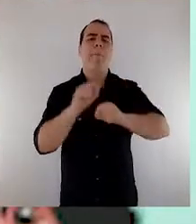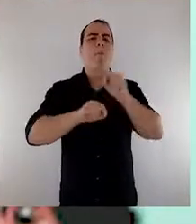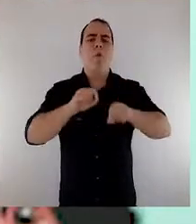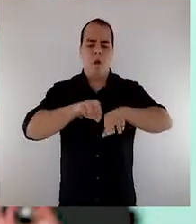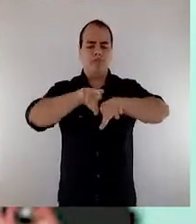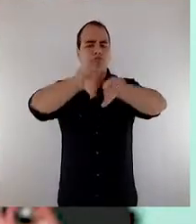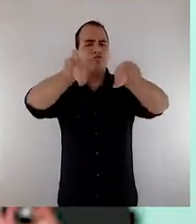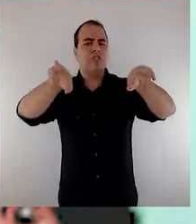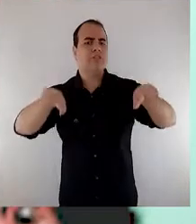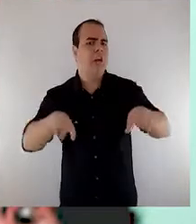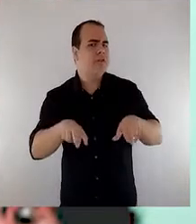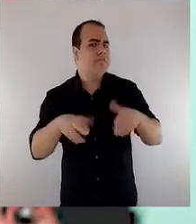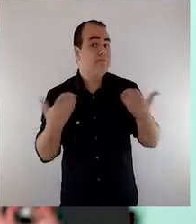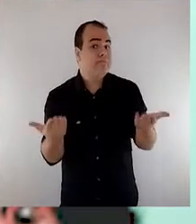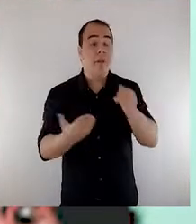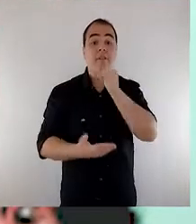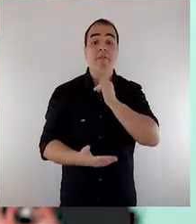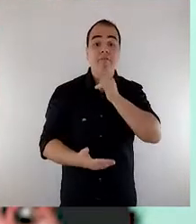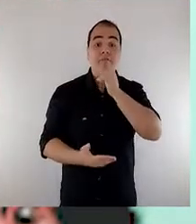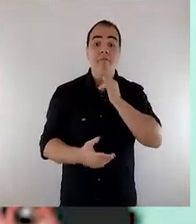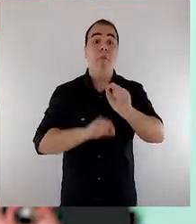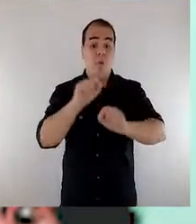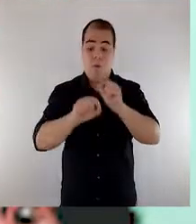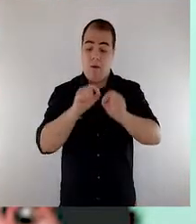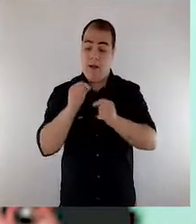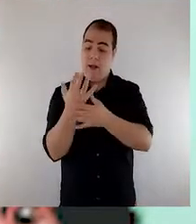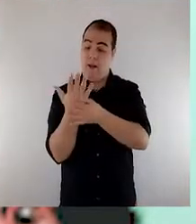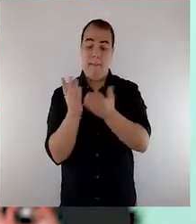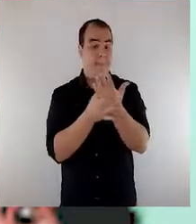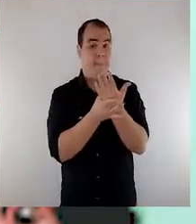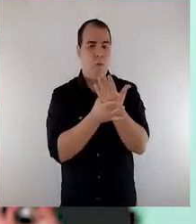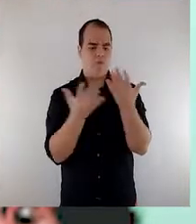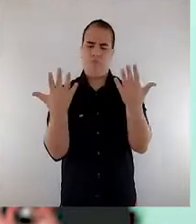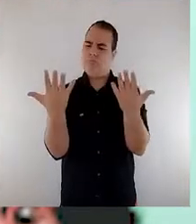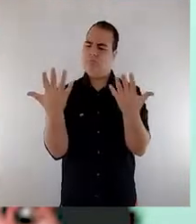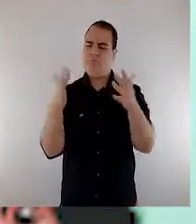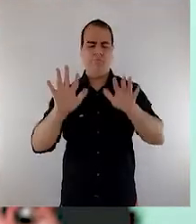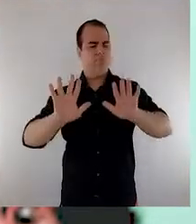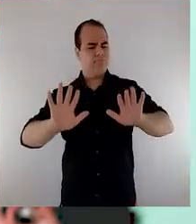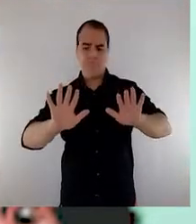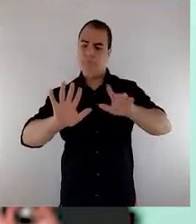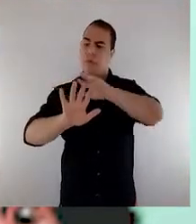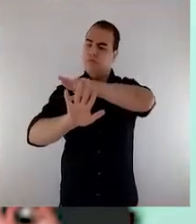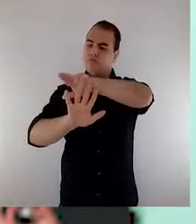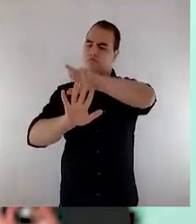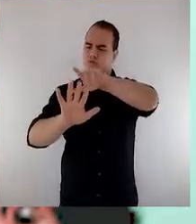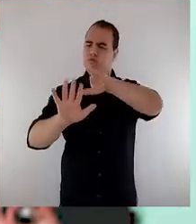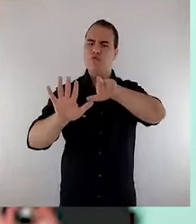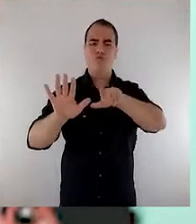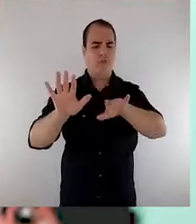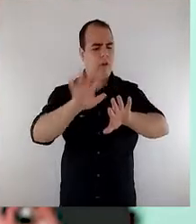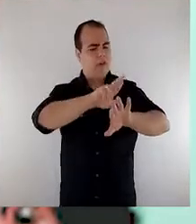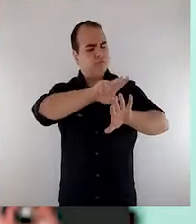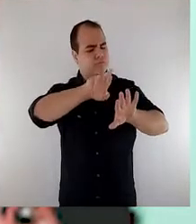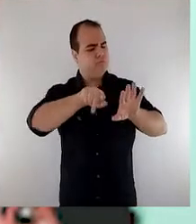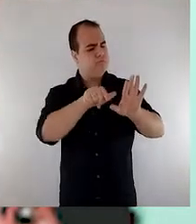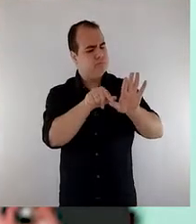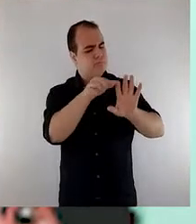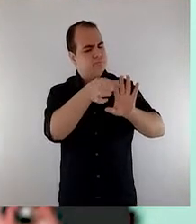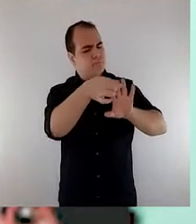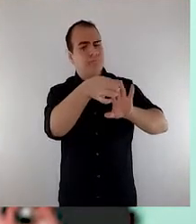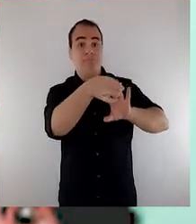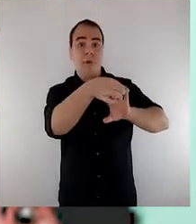Você sabe o que é diversidade? Um bom exemplo são as nossas mãos. Observe os dedos. Todos são diferentes uns dos